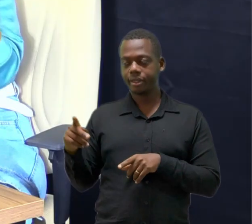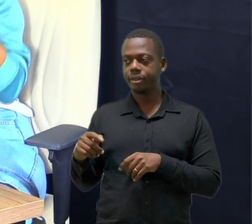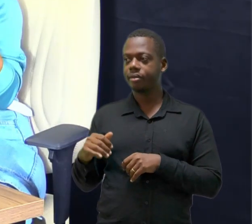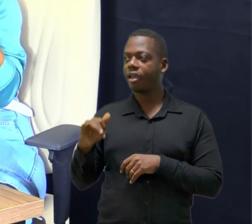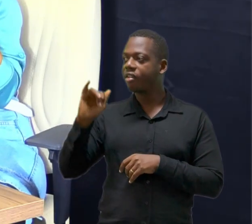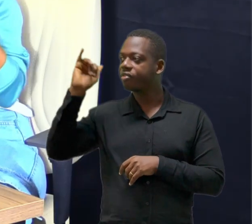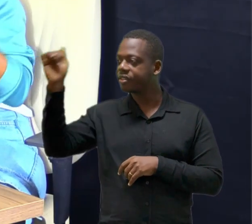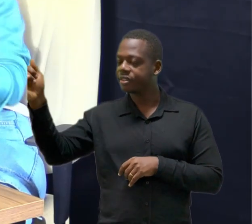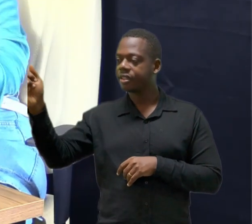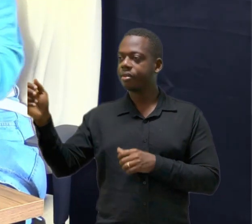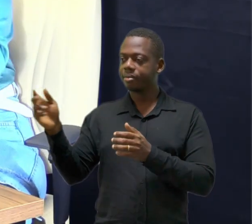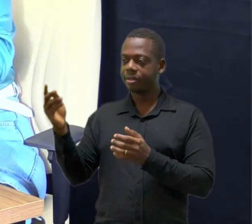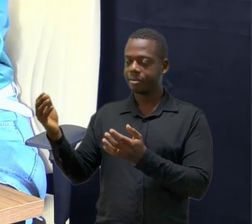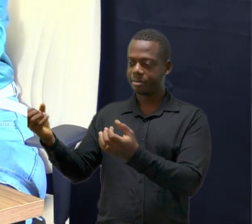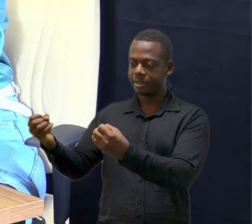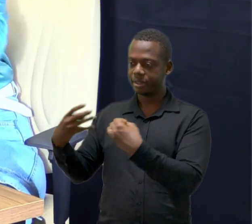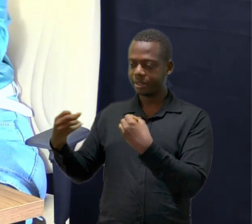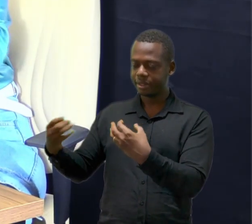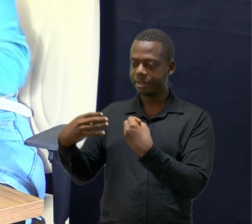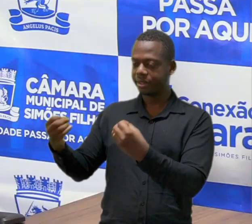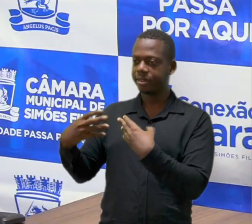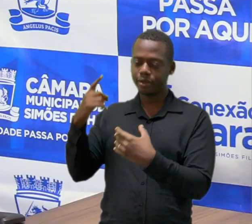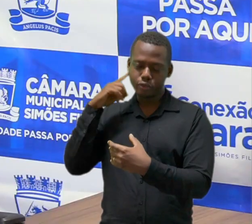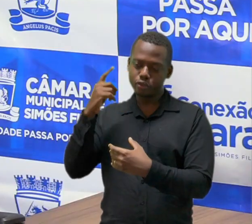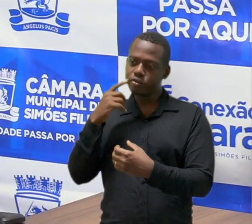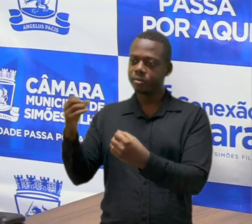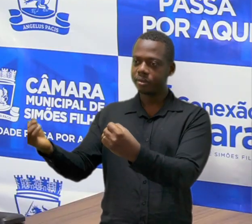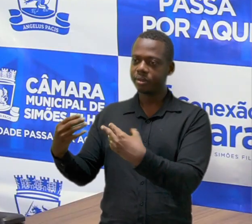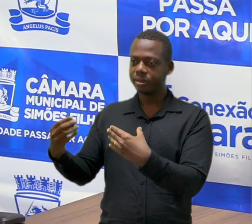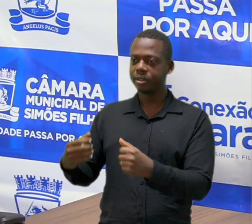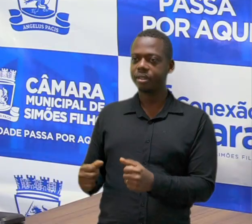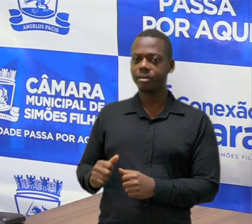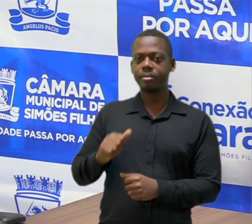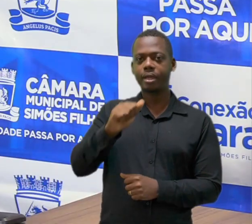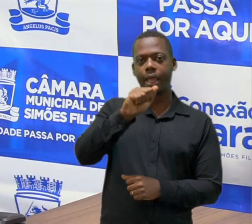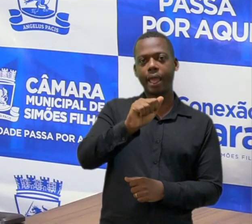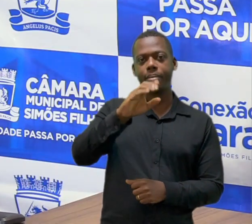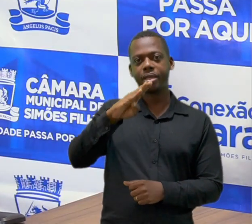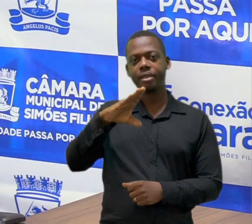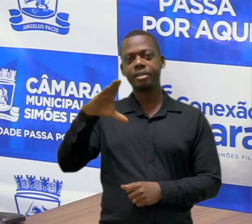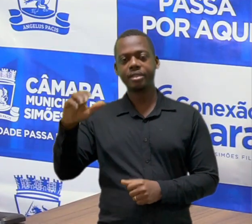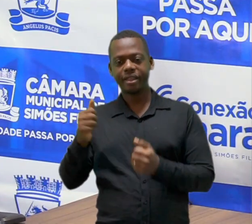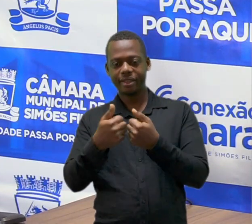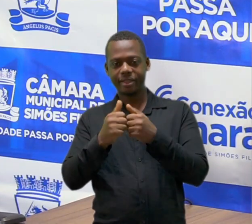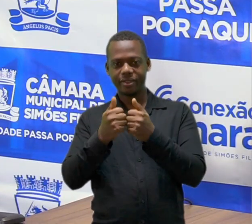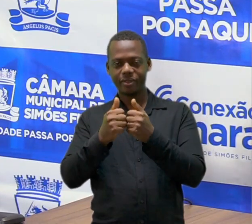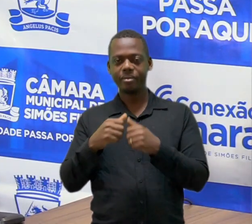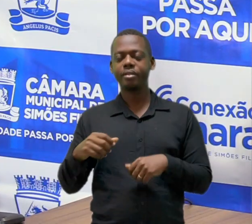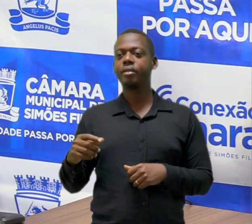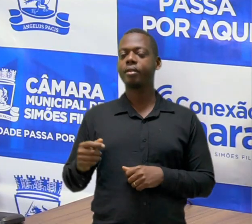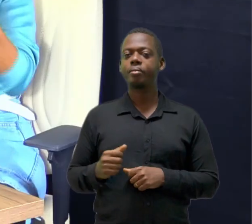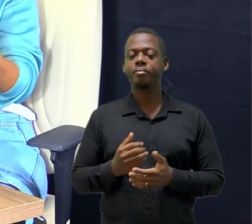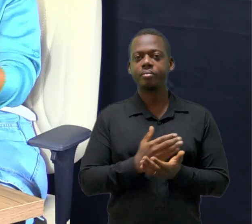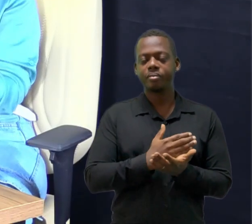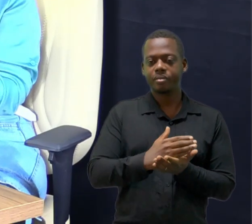aí o surdo começou a me dar algumas... Sabe aqueles alfabetozinhos que o pessoal entrega em ônibus? Sei, Comecei com o aquele calendário. alfabetozinho e ali pronto.